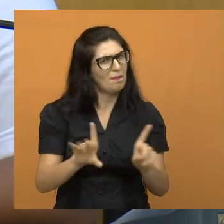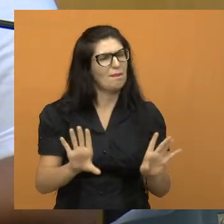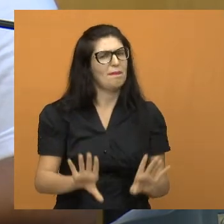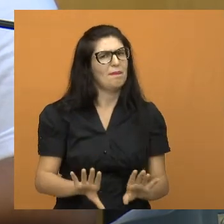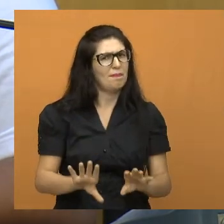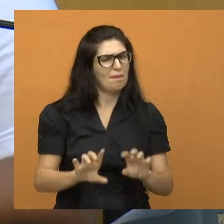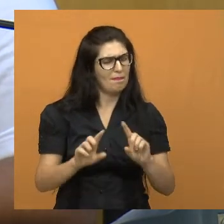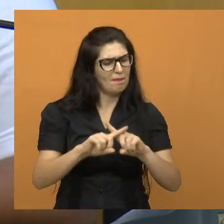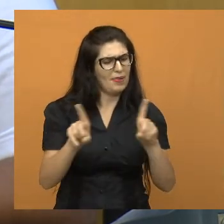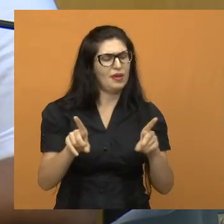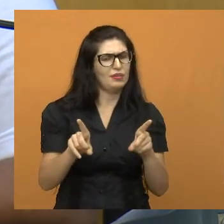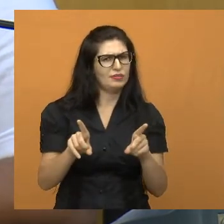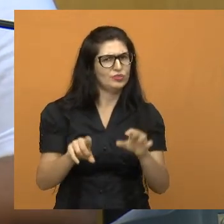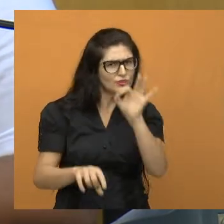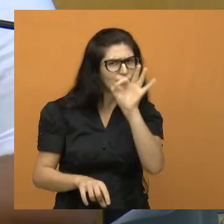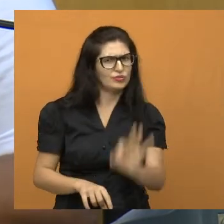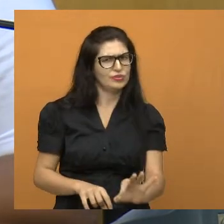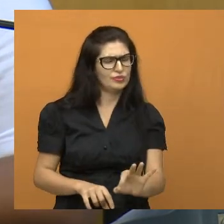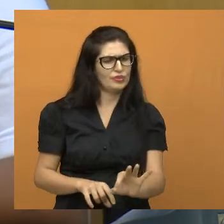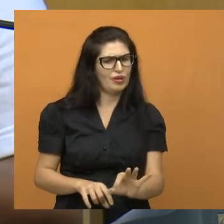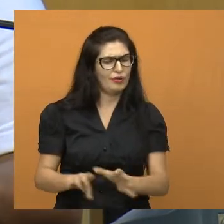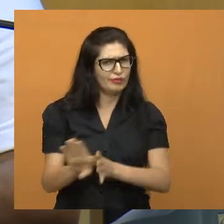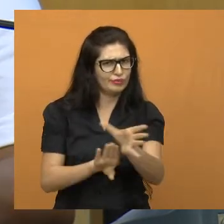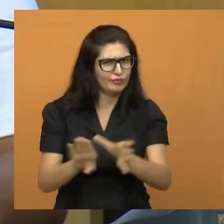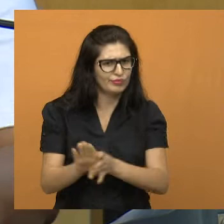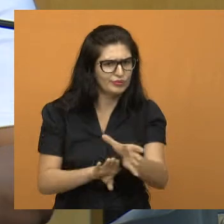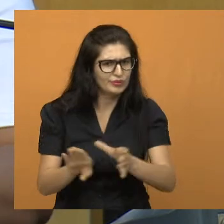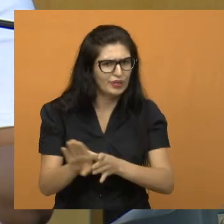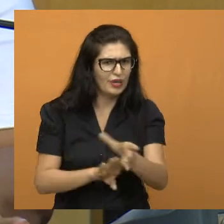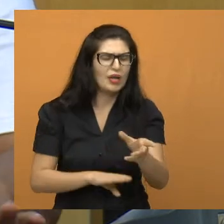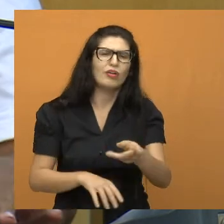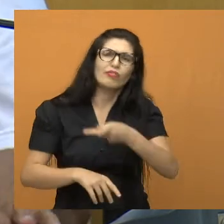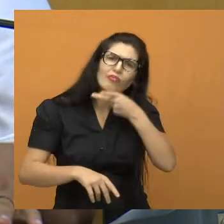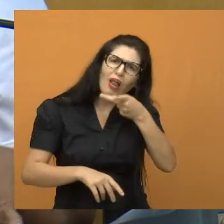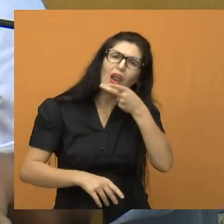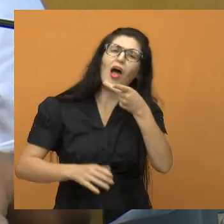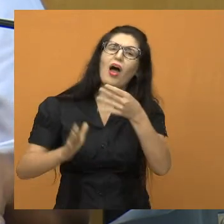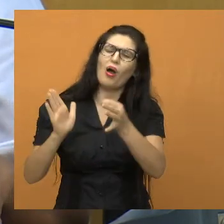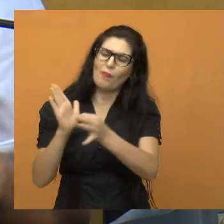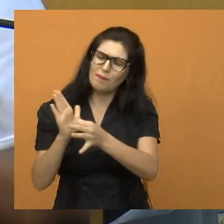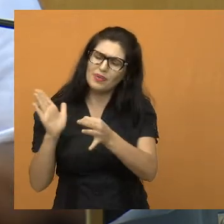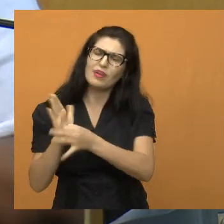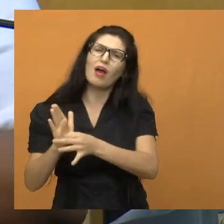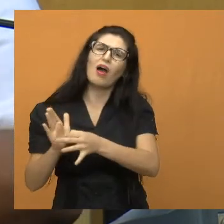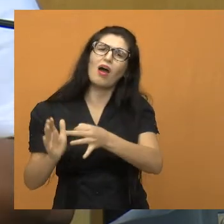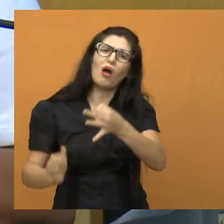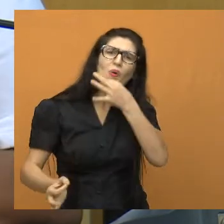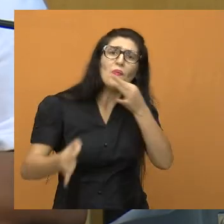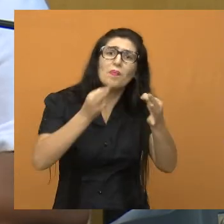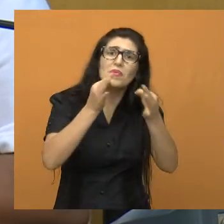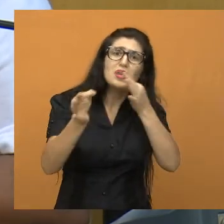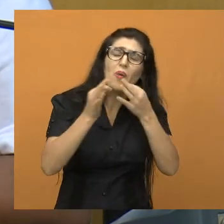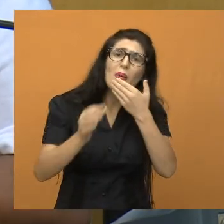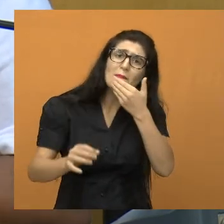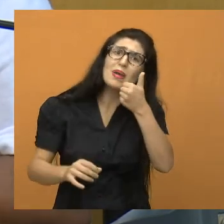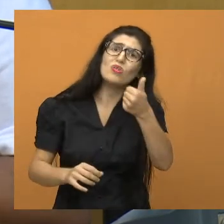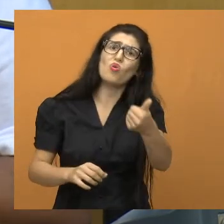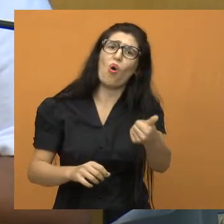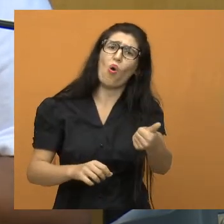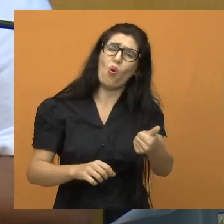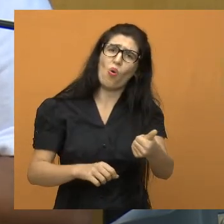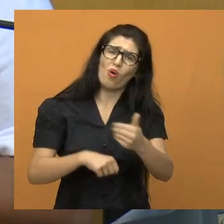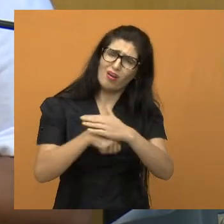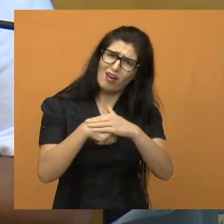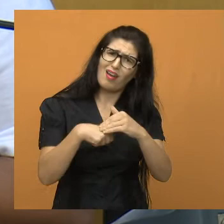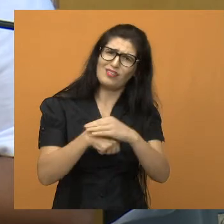estar dentro e falar ou dar sugestões é muito mais rico e engrandece